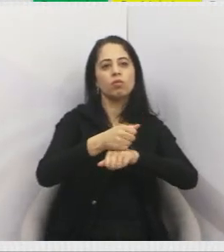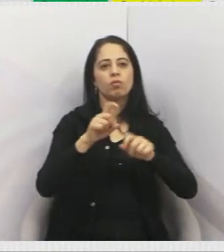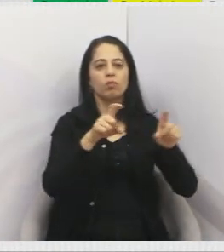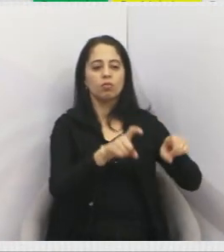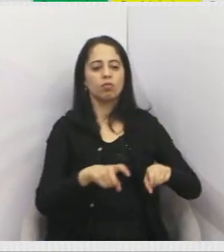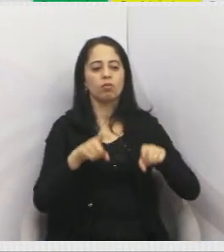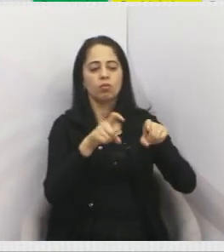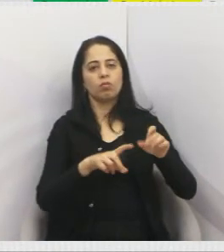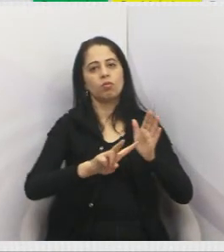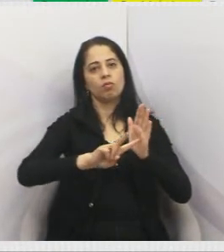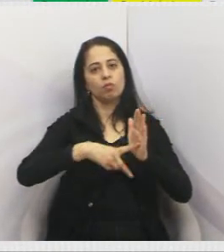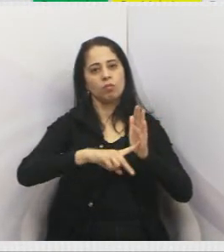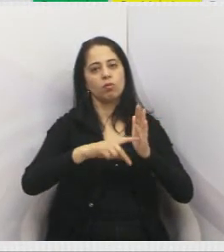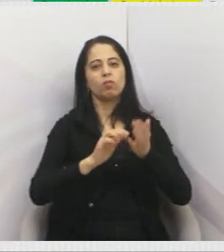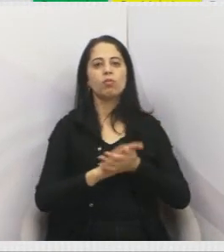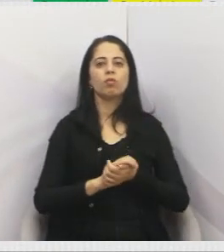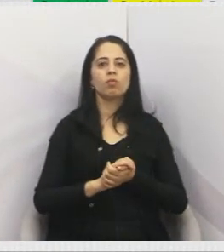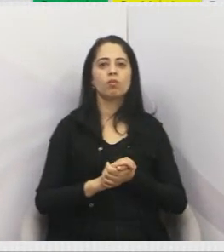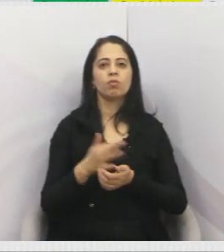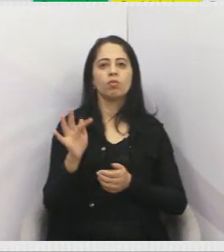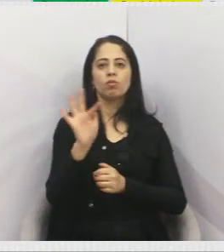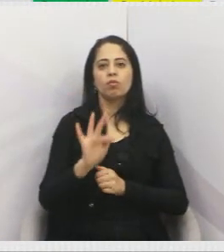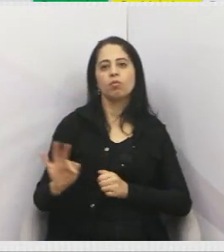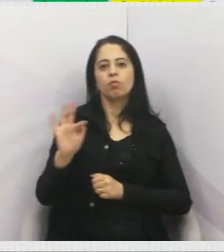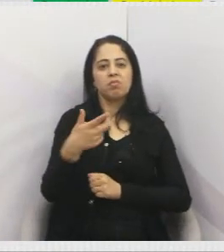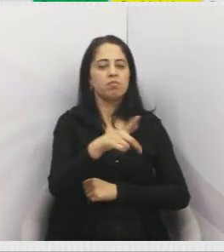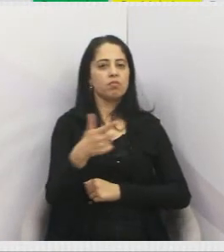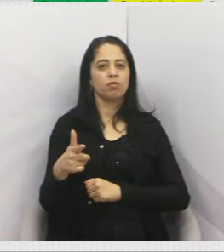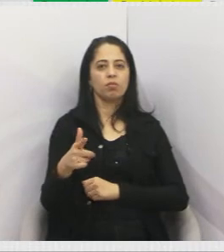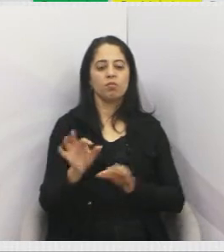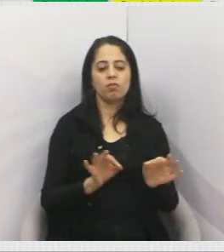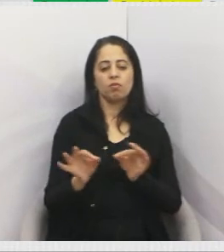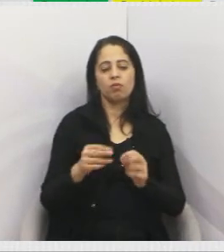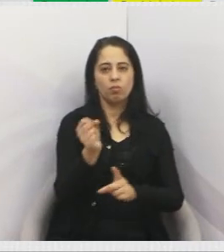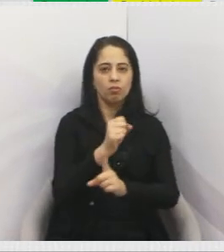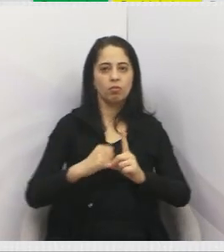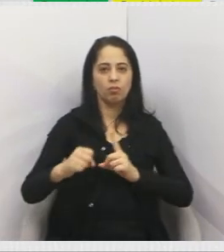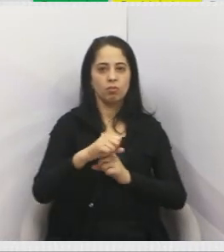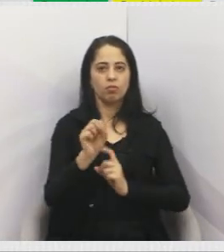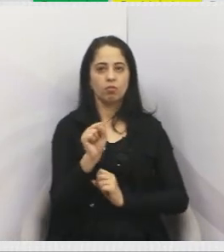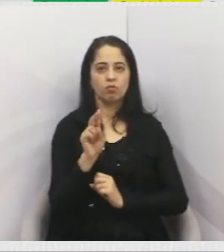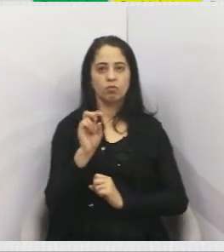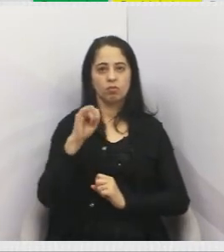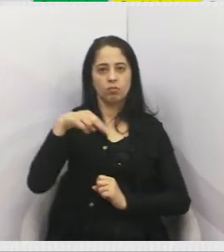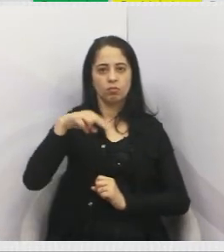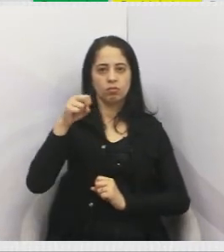Rural, entidades acadêmicas em branco e Organização da Sociedade Civil, SUINAM.